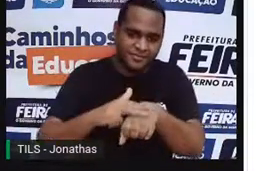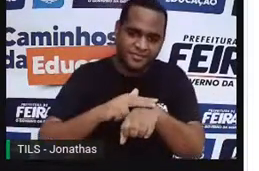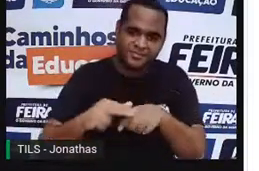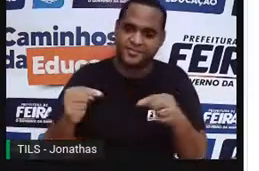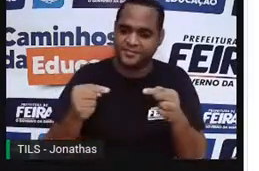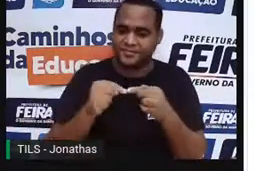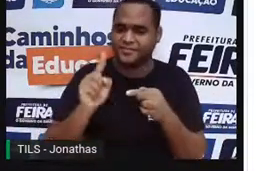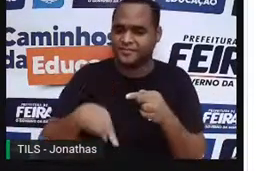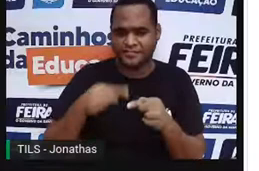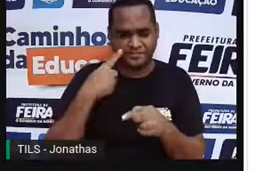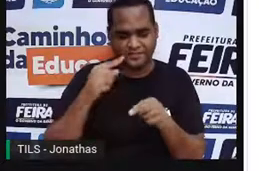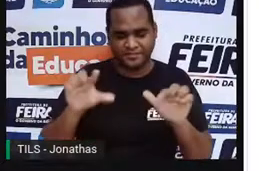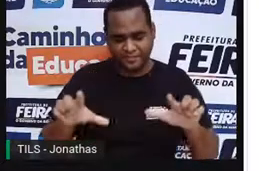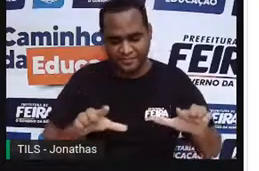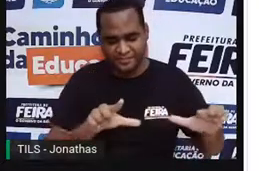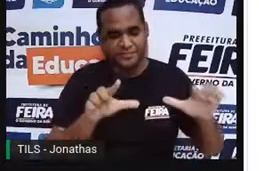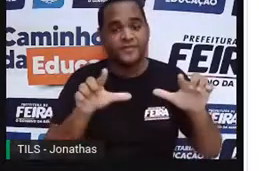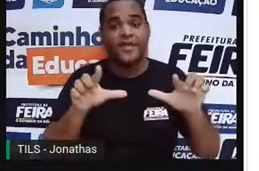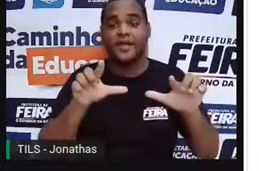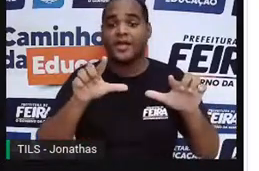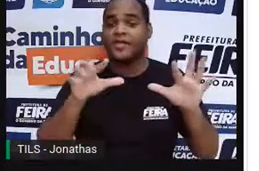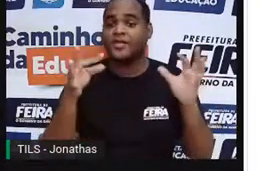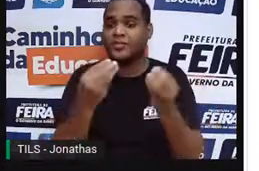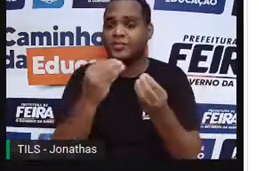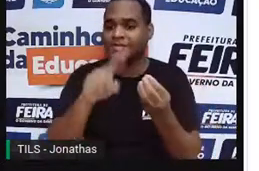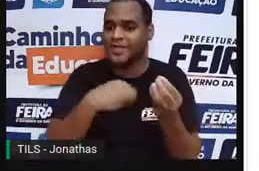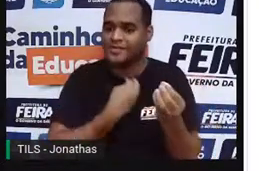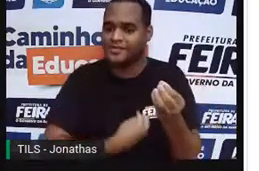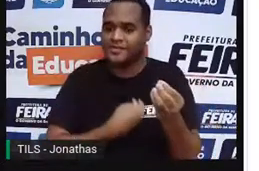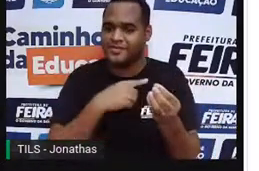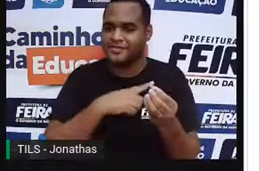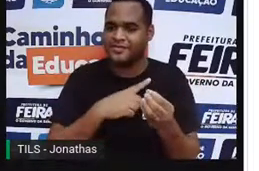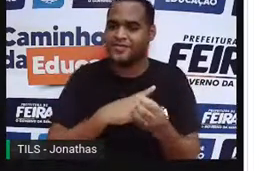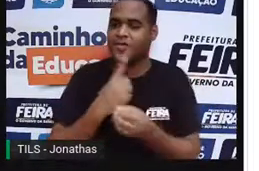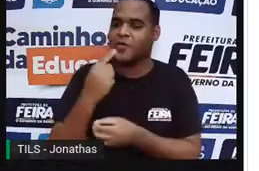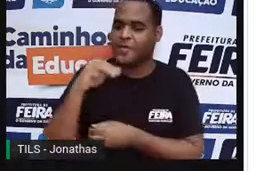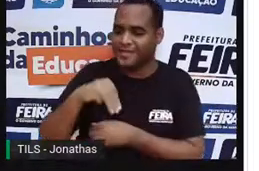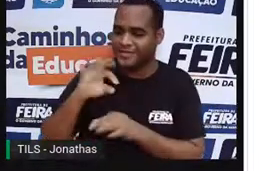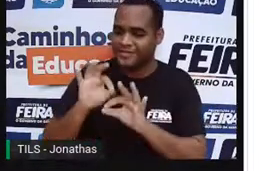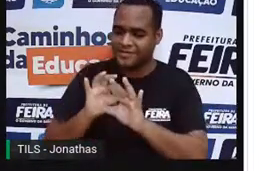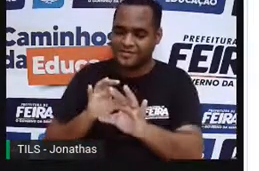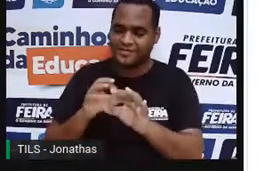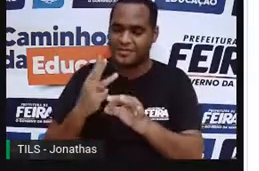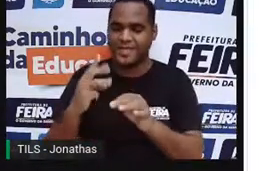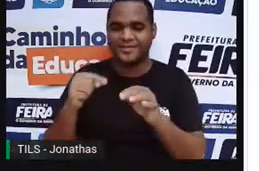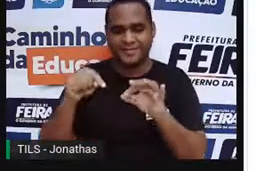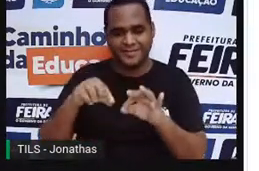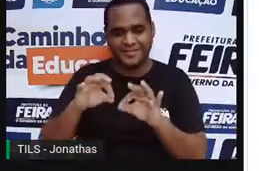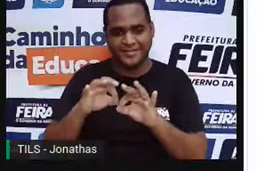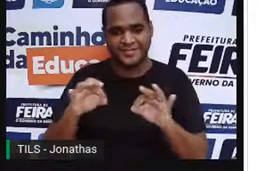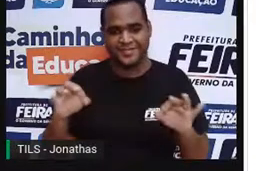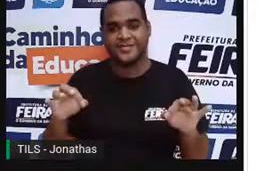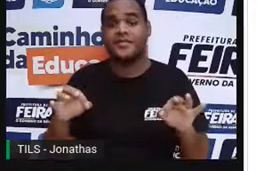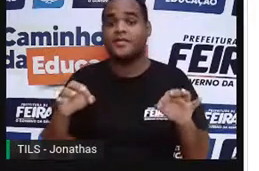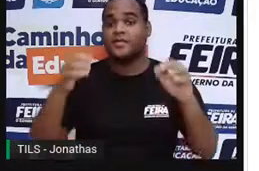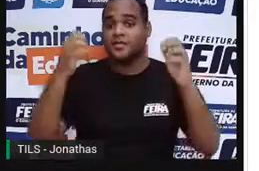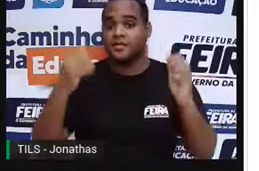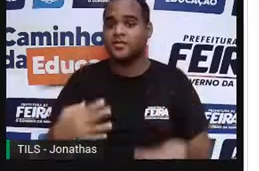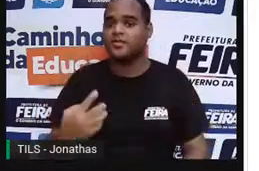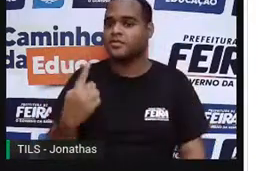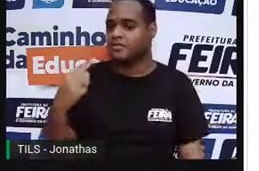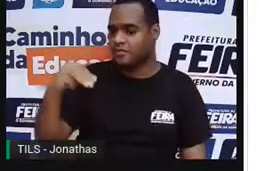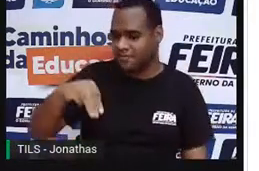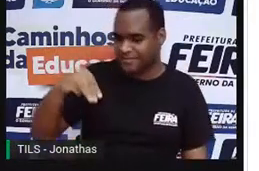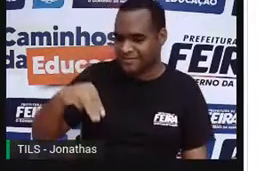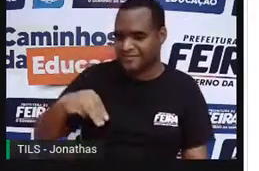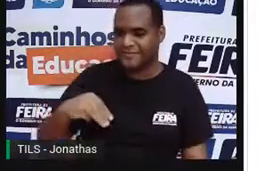placas quadradas tá que a gente tá dizendo aqui que é um metro de largura e 1 metro de comprimento então aqui é só um metro